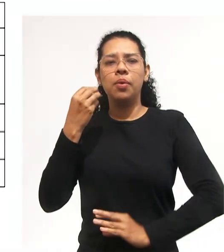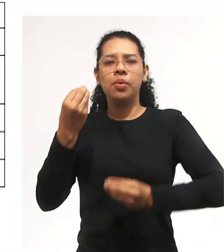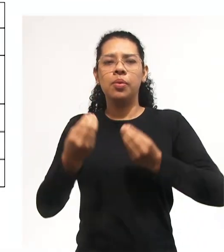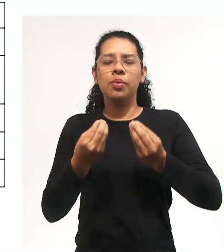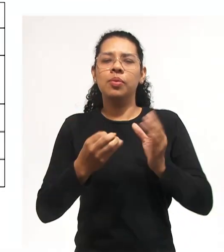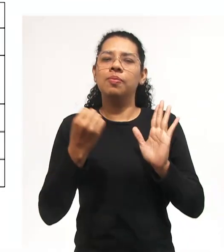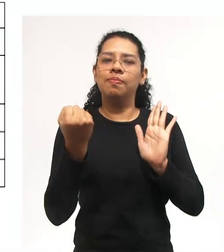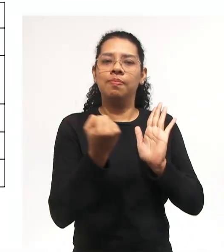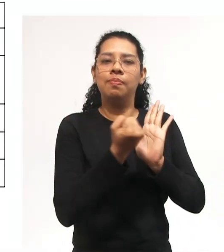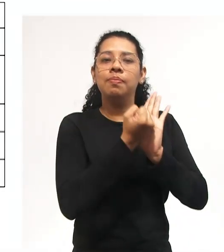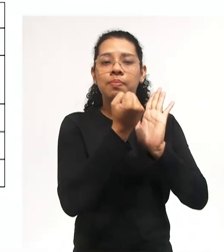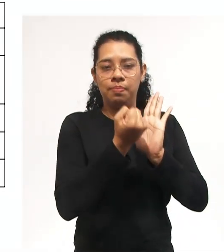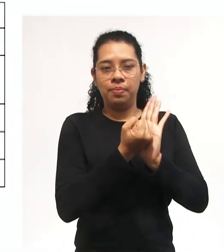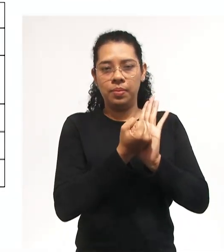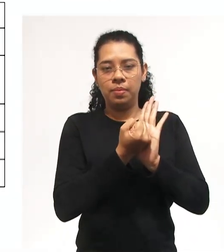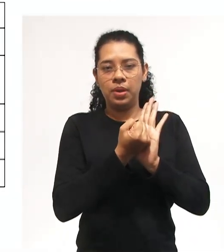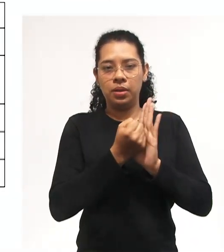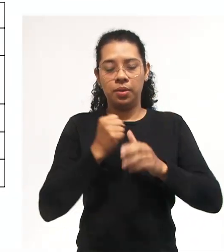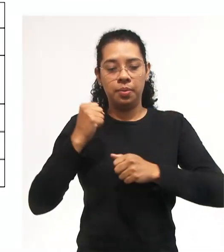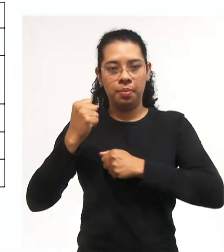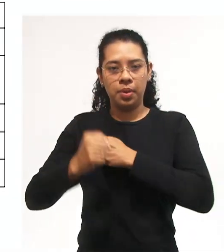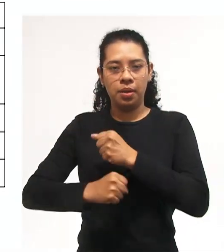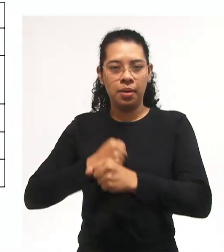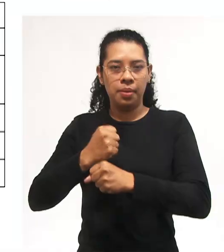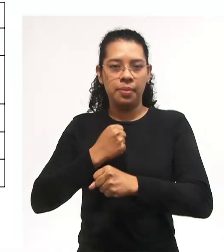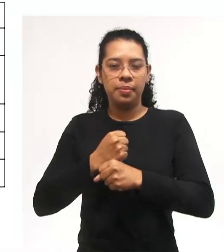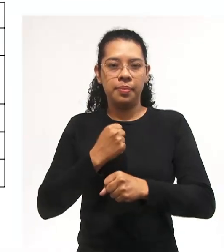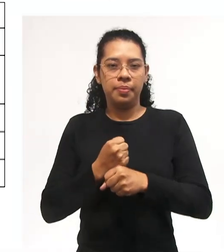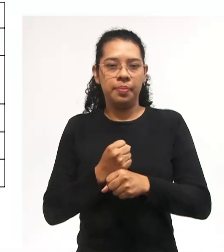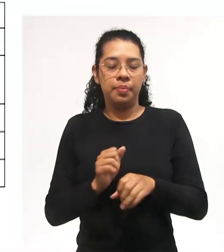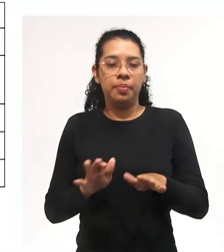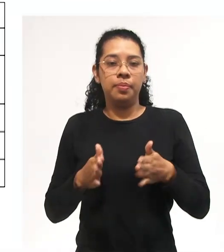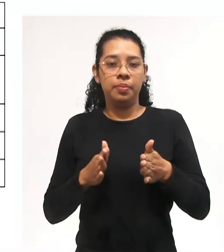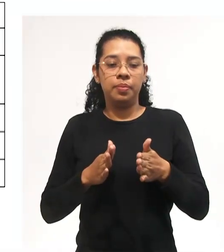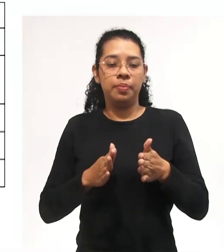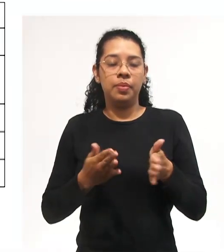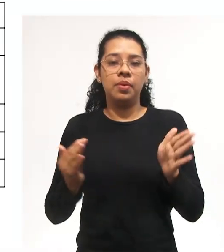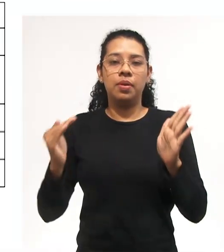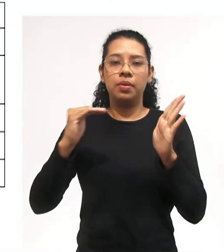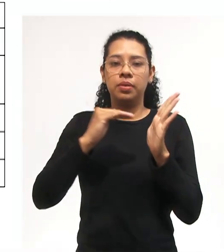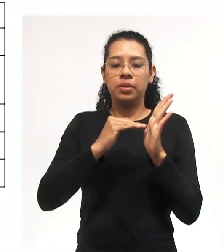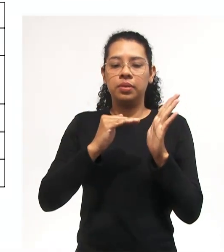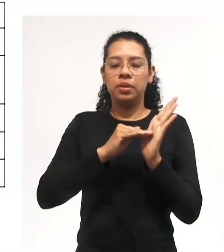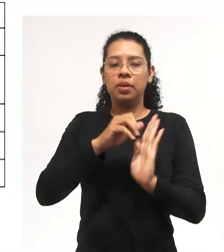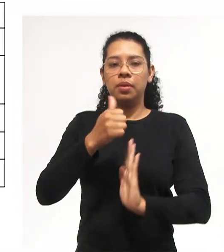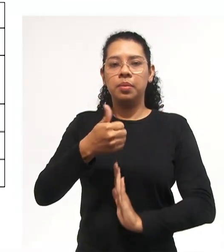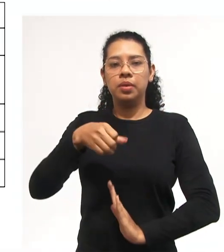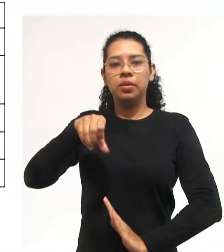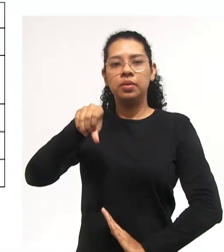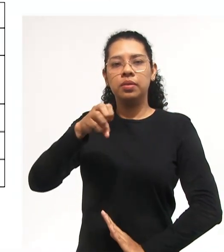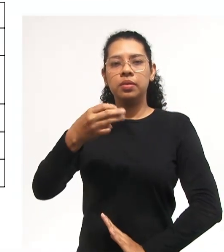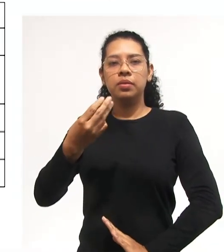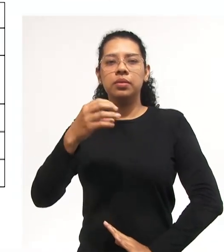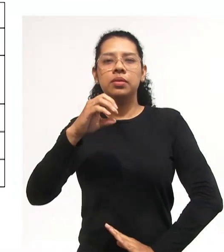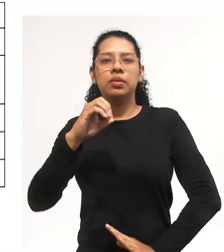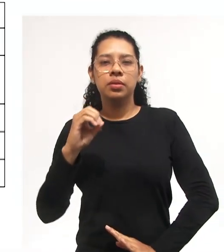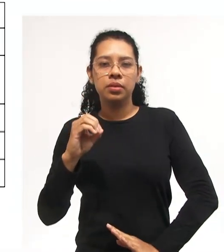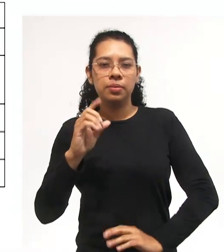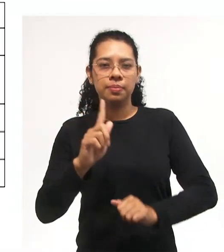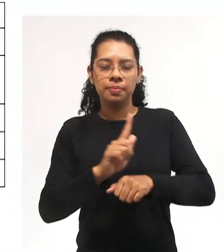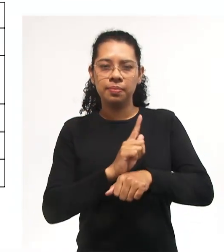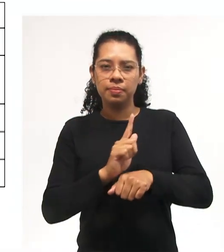uma marca temporal. Então, até 1930, a gestão de pessoa, ou na verdade